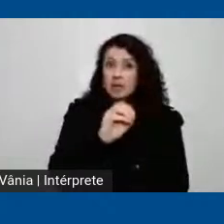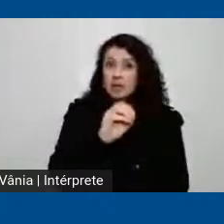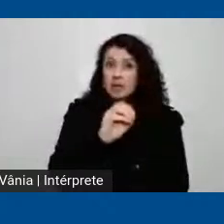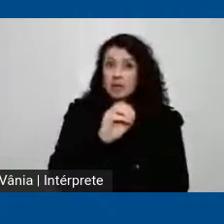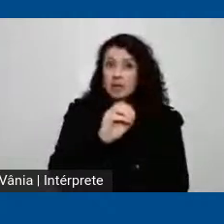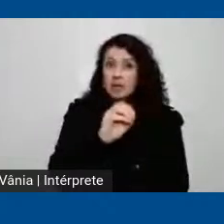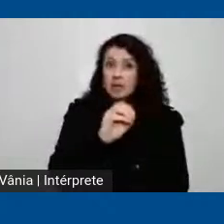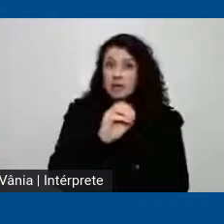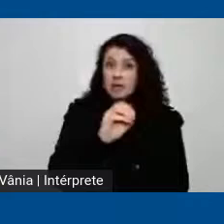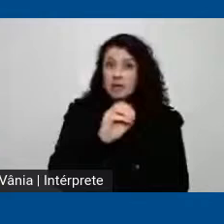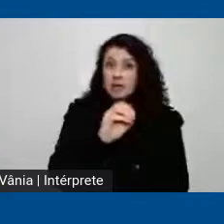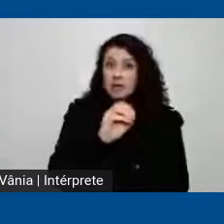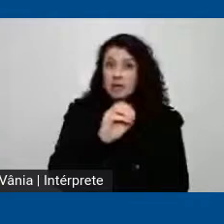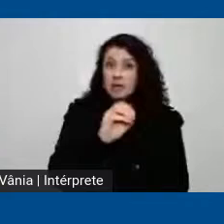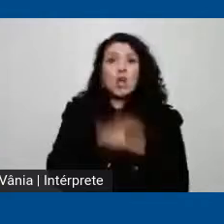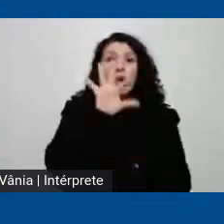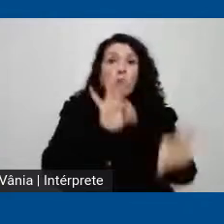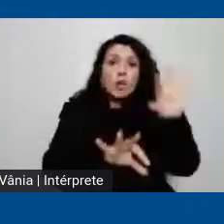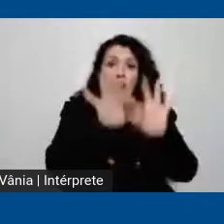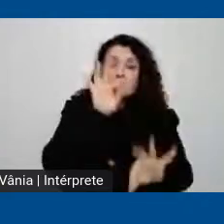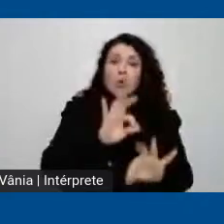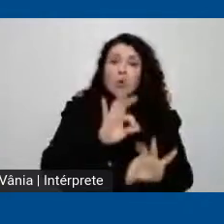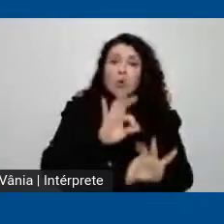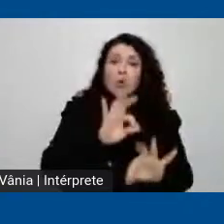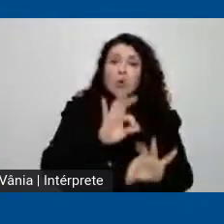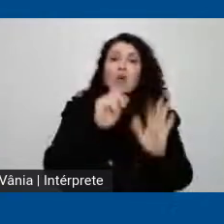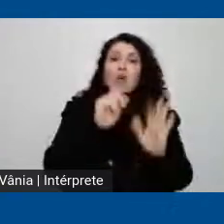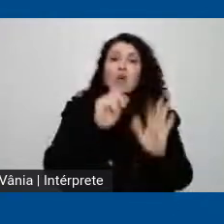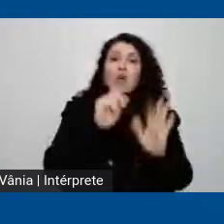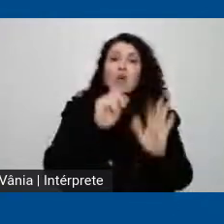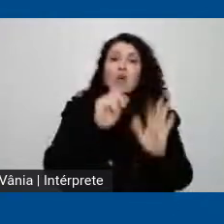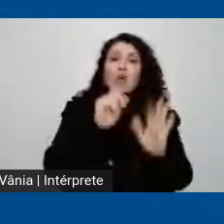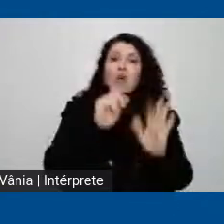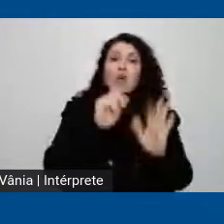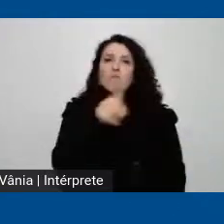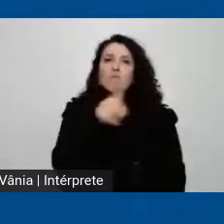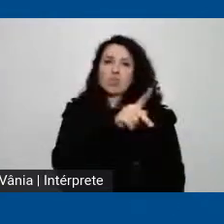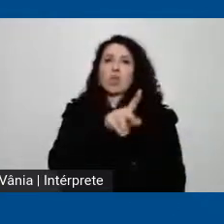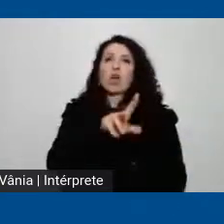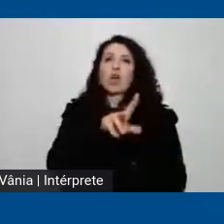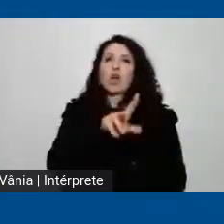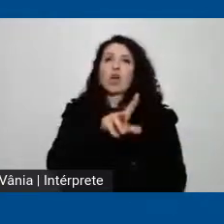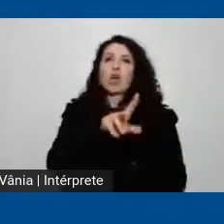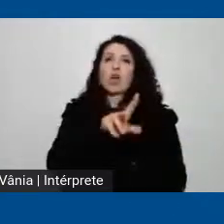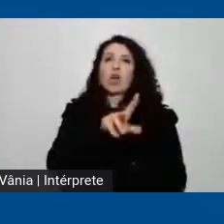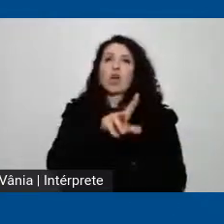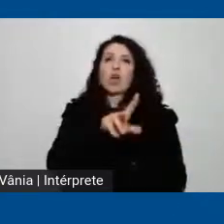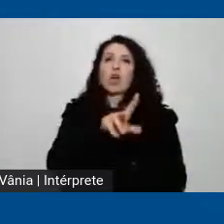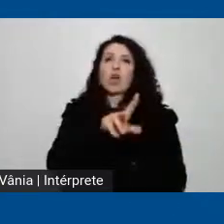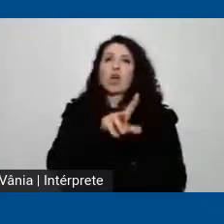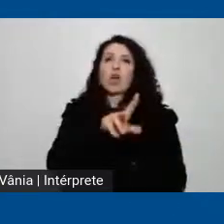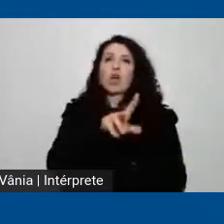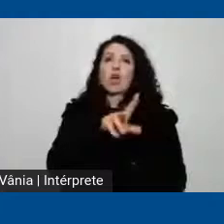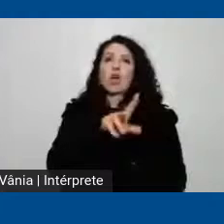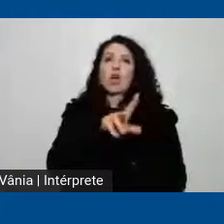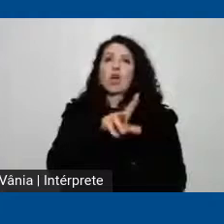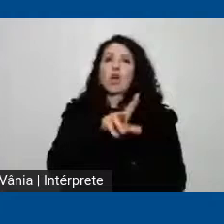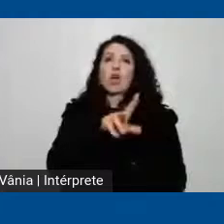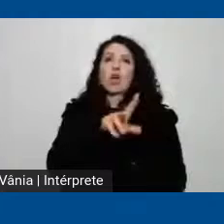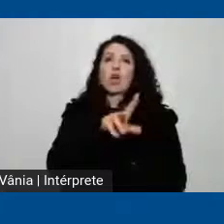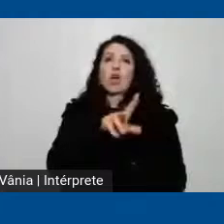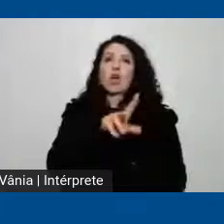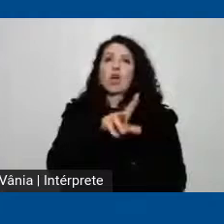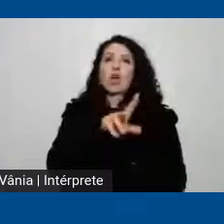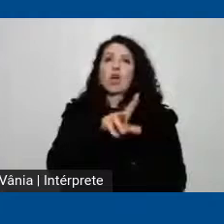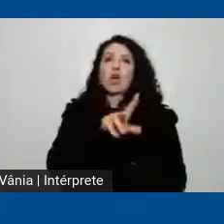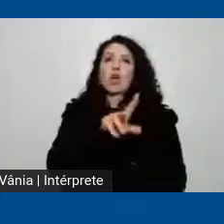e professor. Graduado em cinema pela Sorbonne e mestre em ciência da arte pela UF. Ele foi um